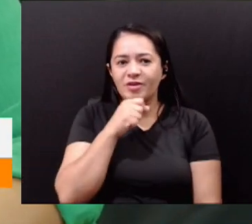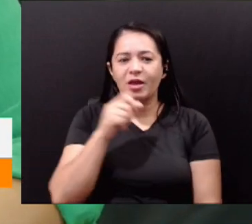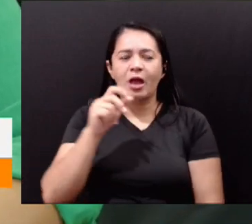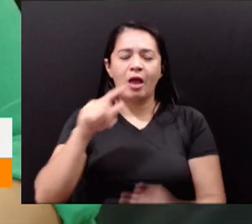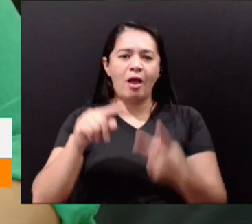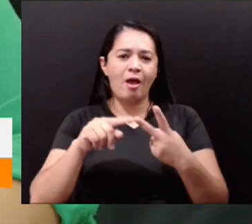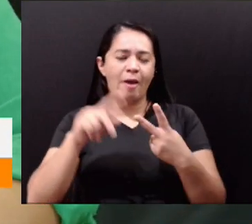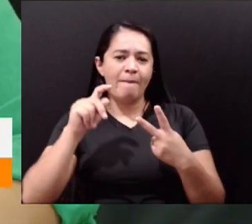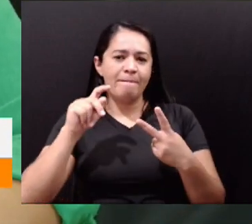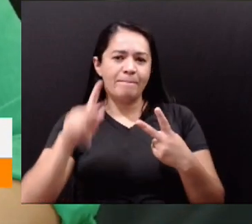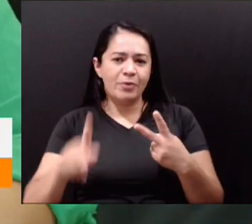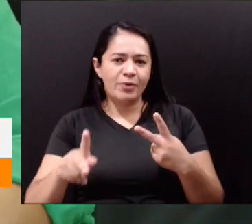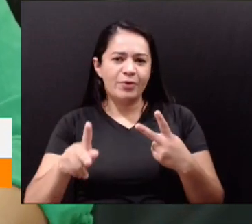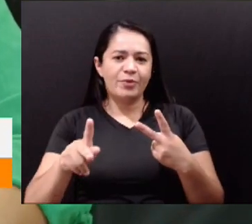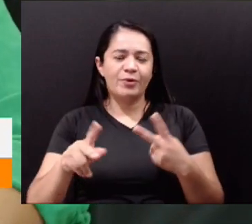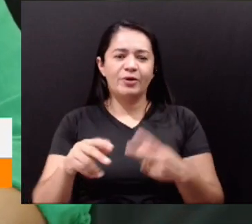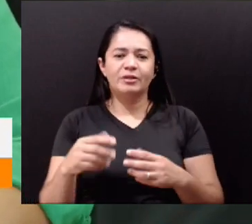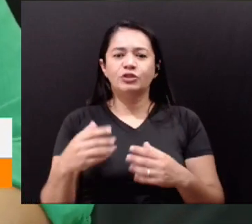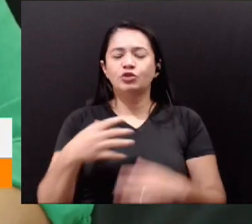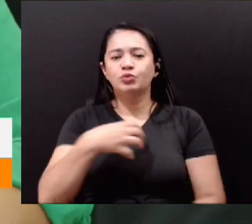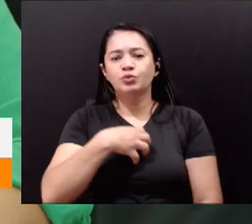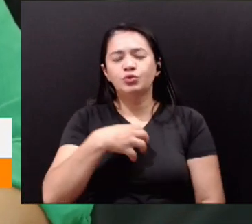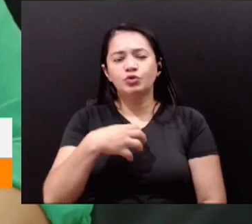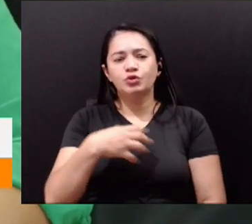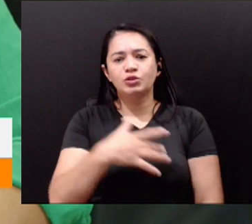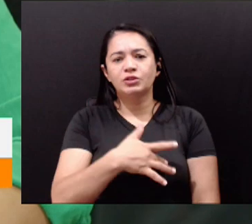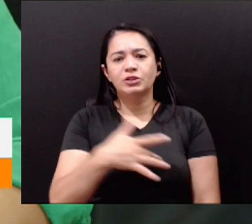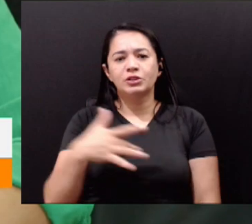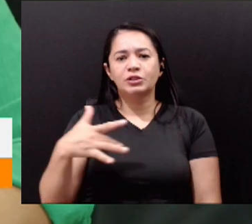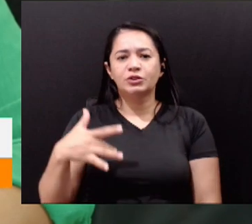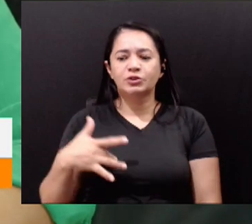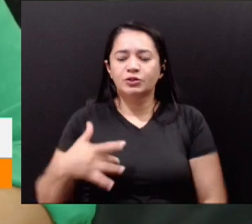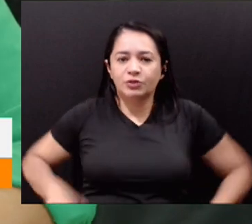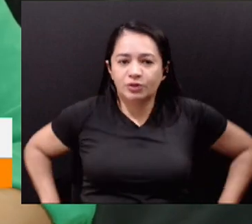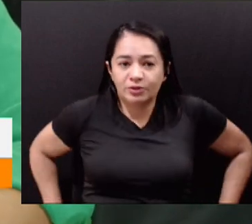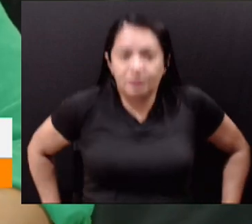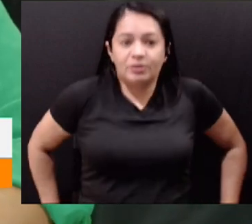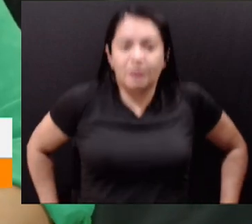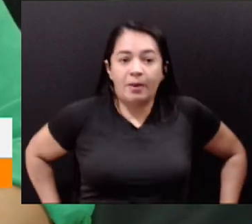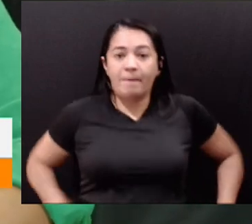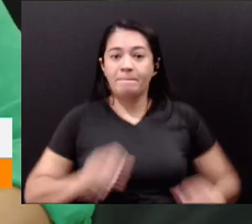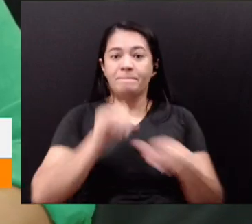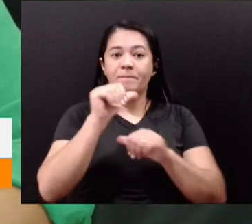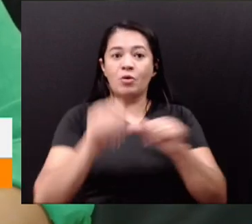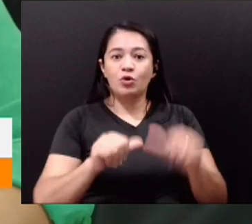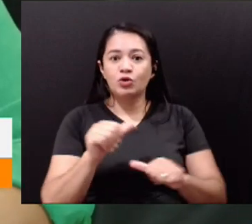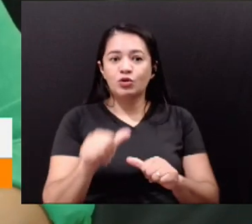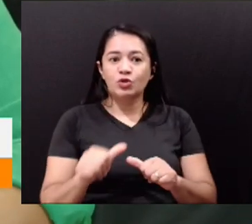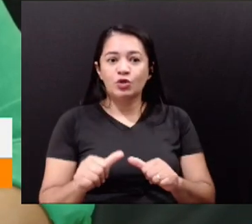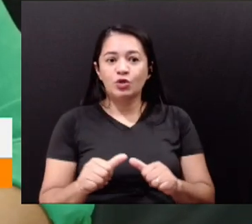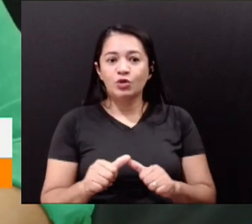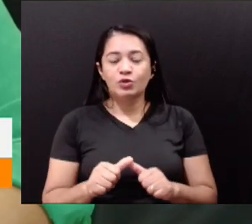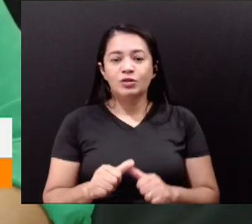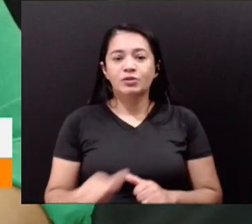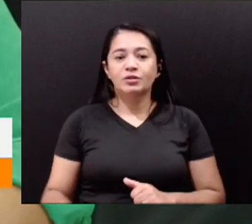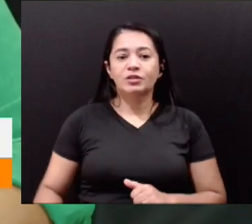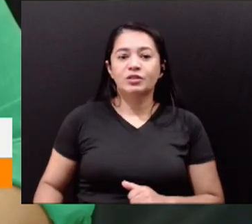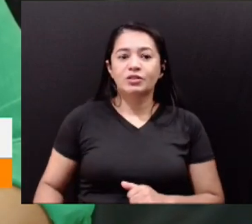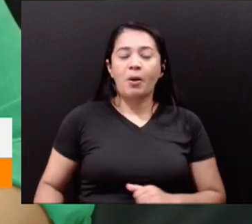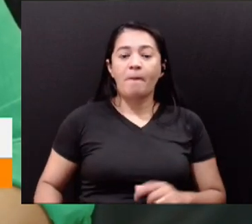uma forma saudável, né? Devido às mudanças drásticas vivenciadas, é possível que o aposentado